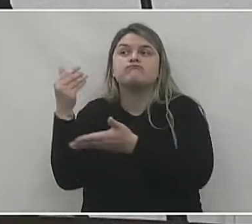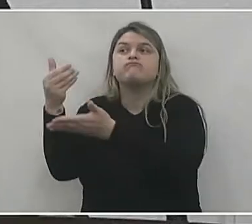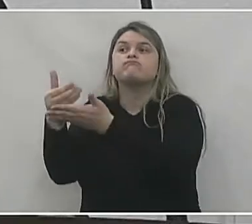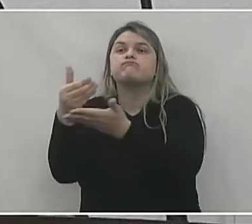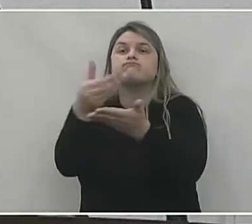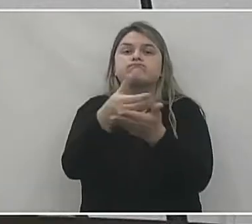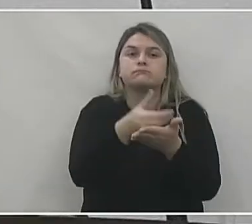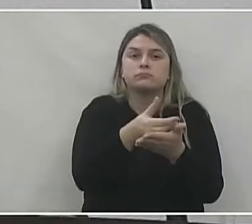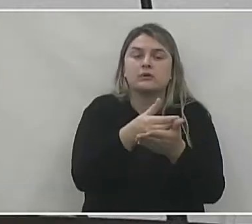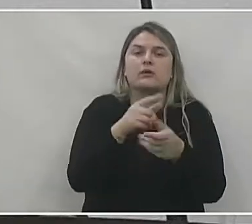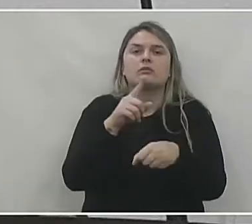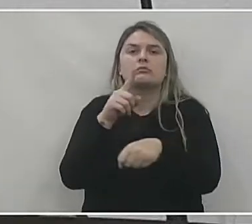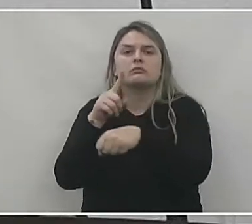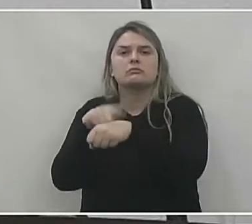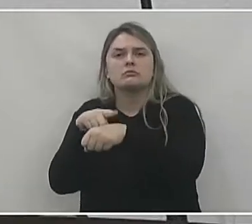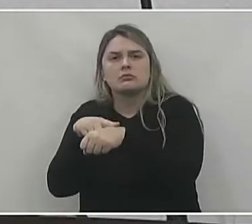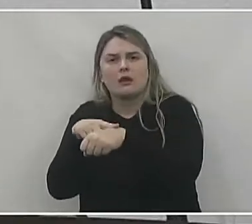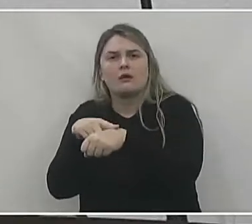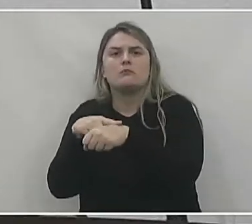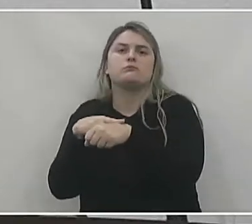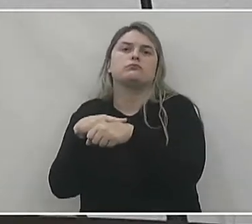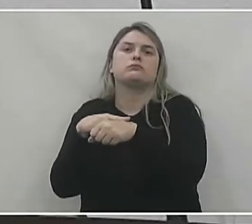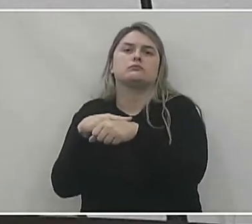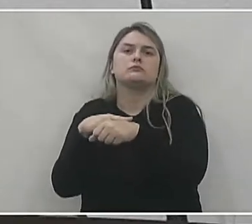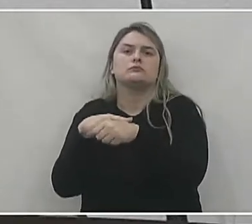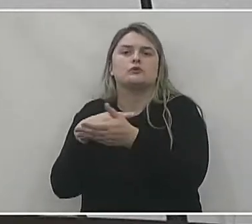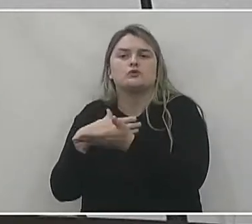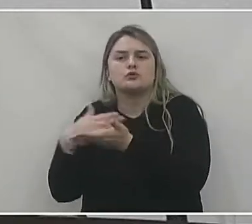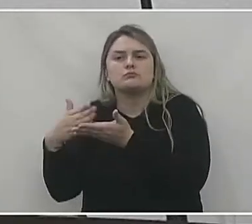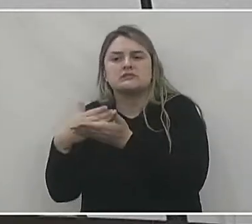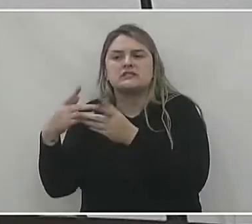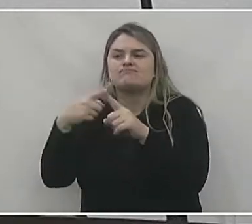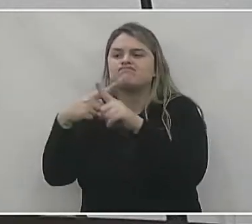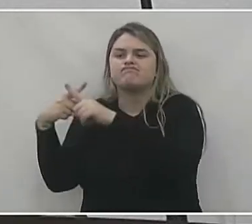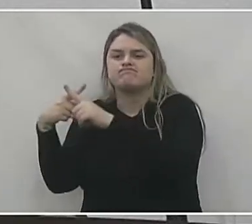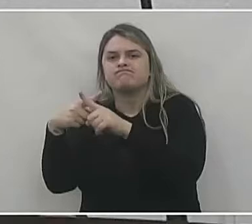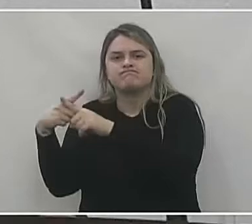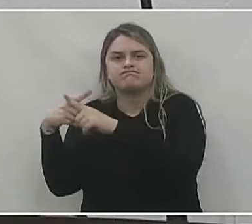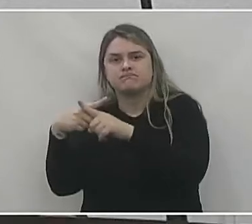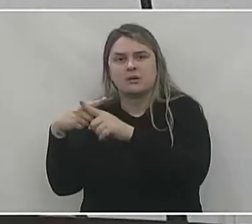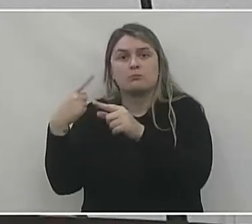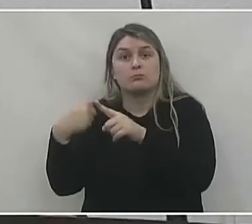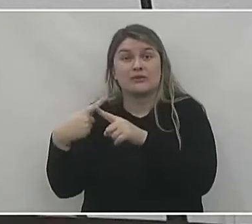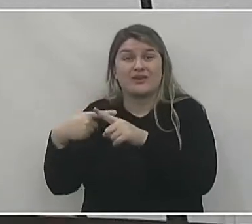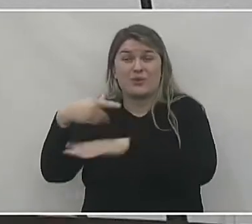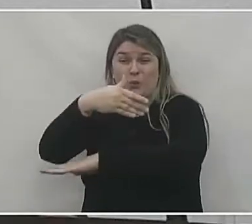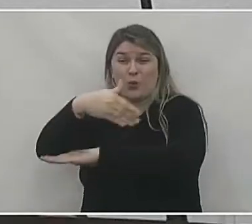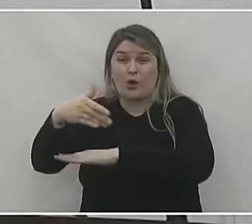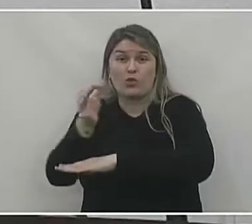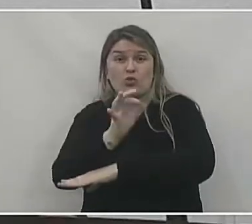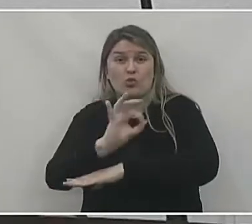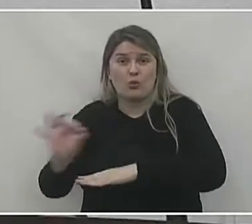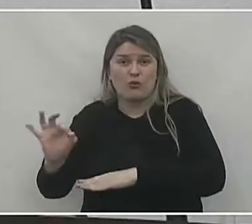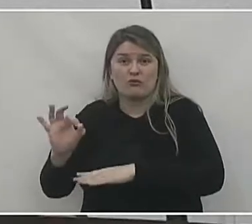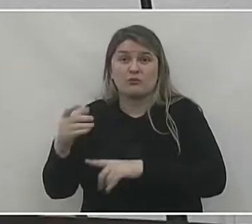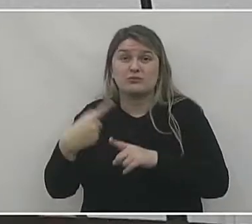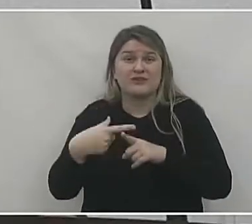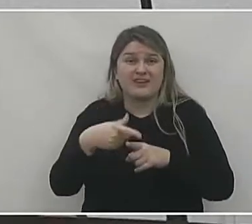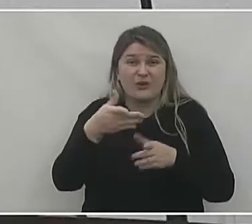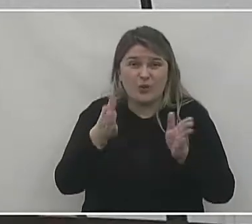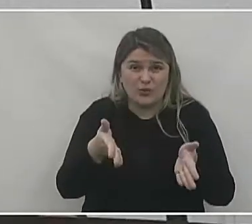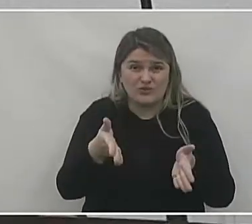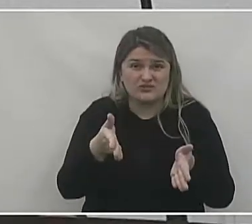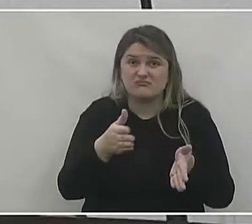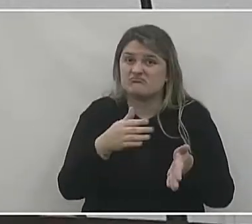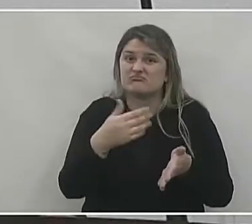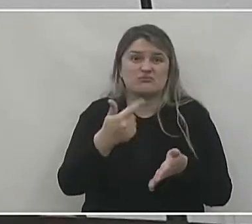recursos, vai ter um tempo para colocar em concorrência, porque vai ser uma estrada nova, porque essa estrada praticamente ela